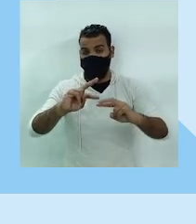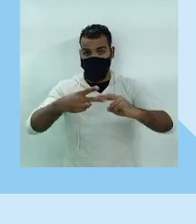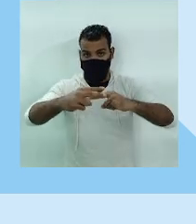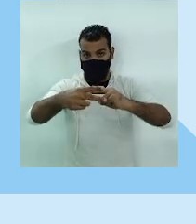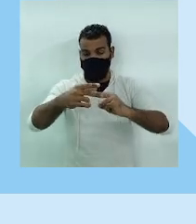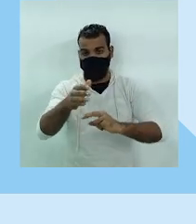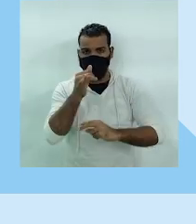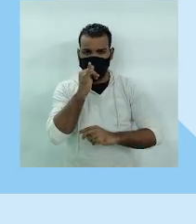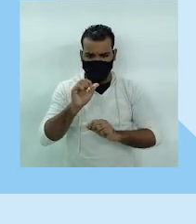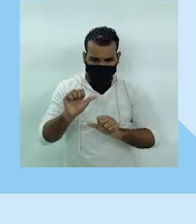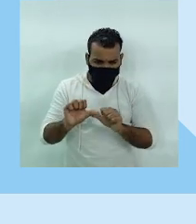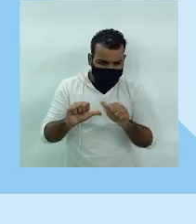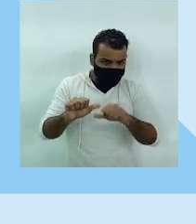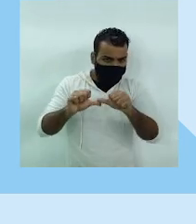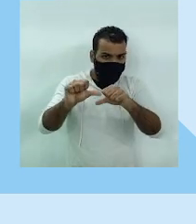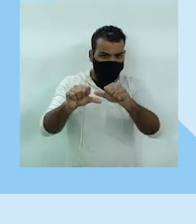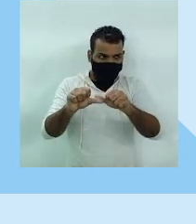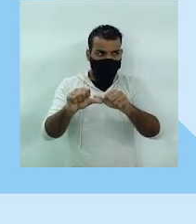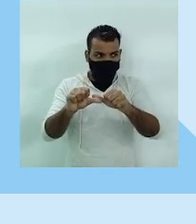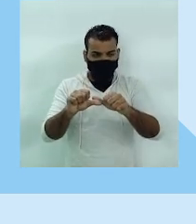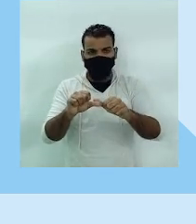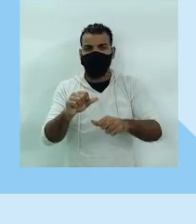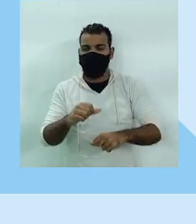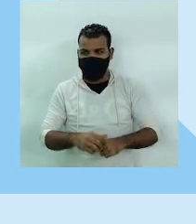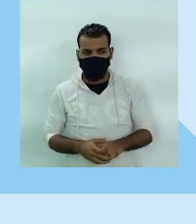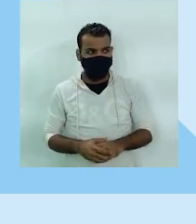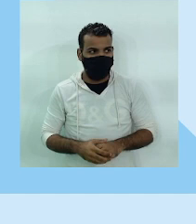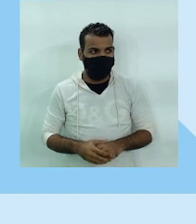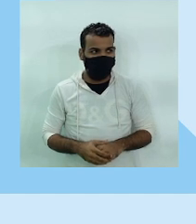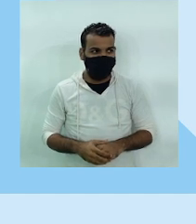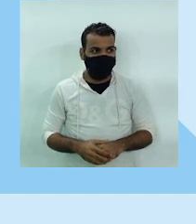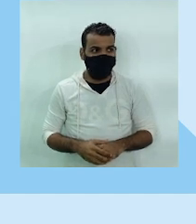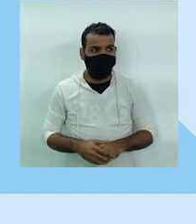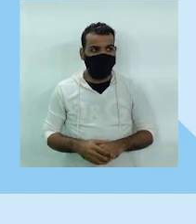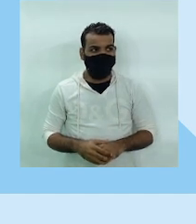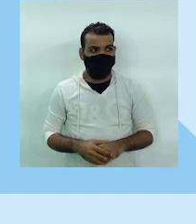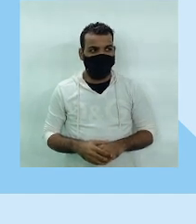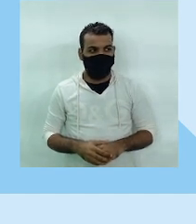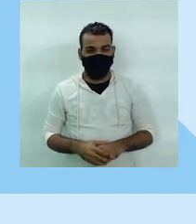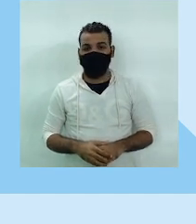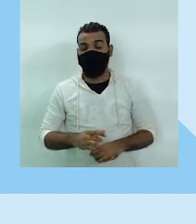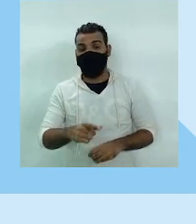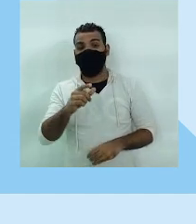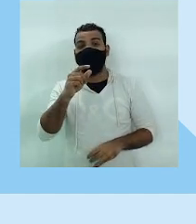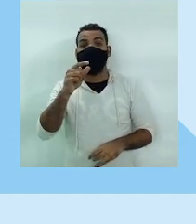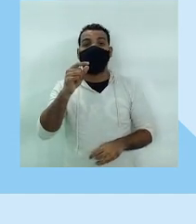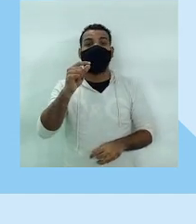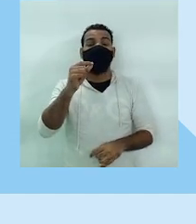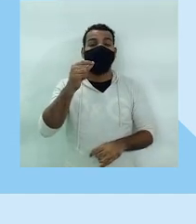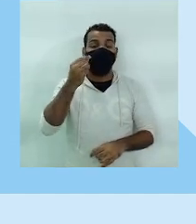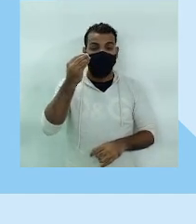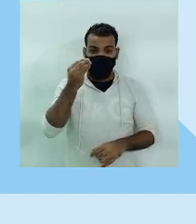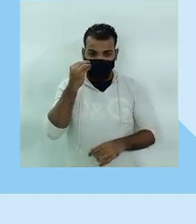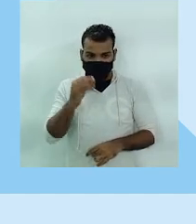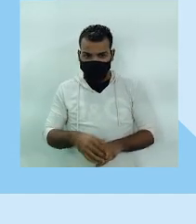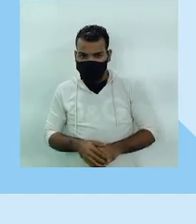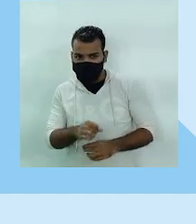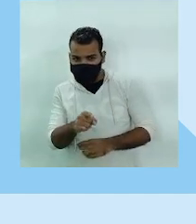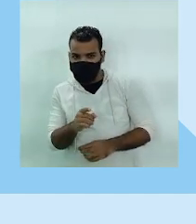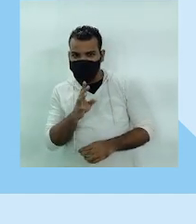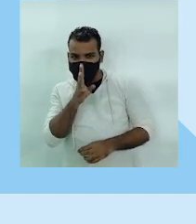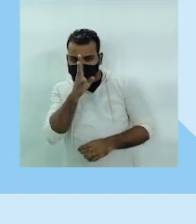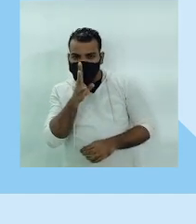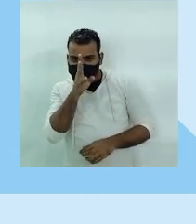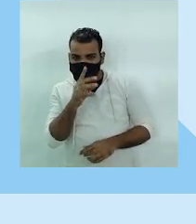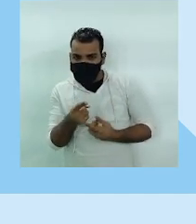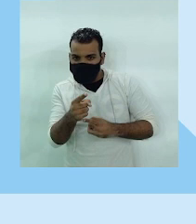seja, metamorfose punitiva. Então, eles ameaçavam transformar os